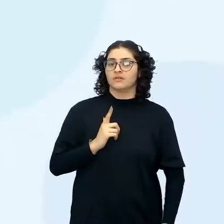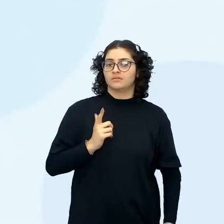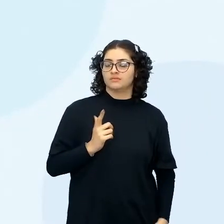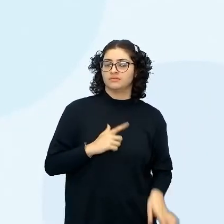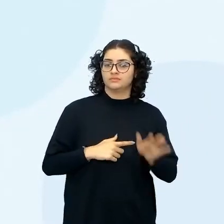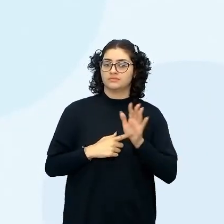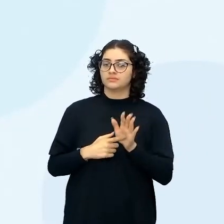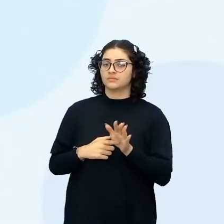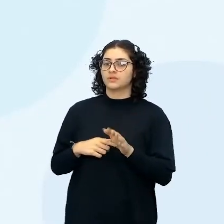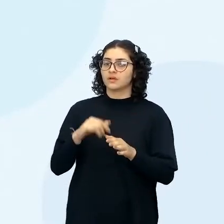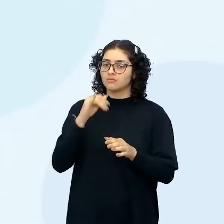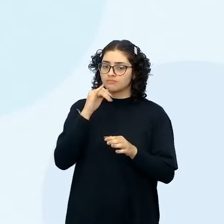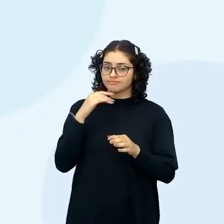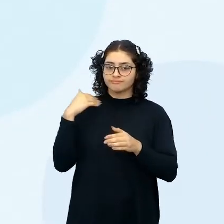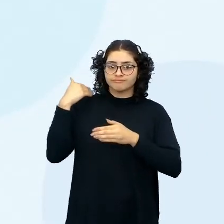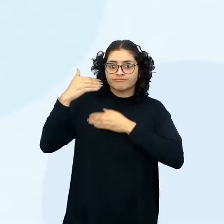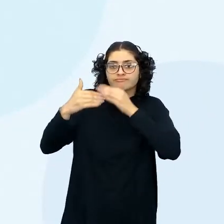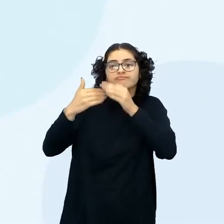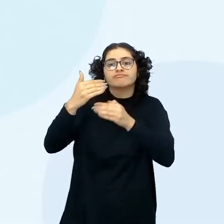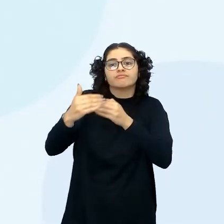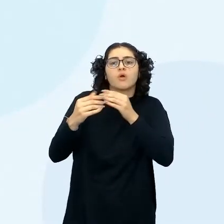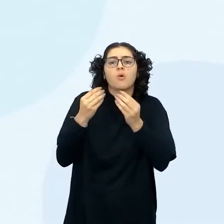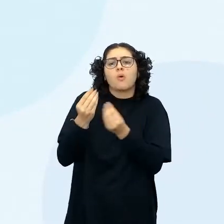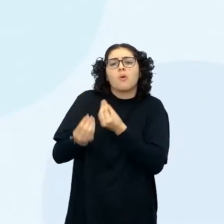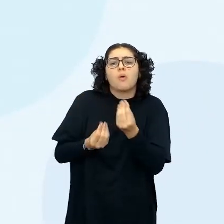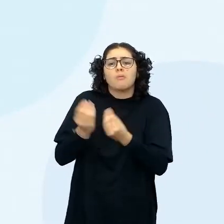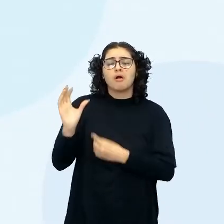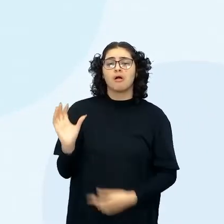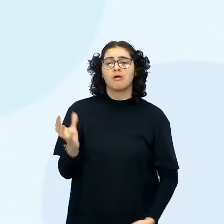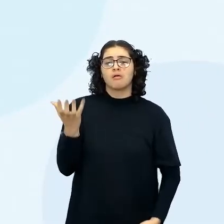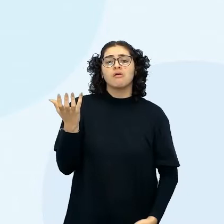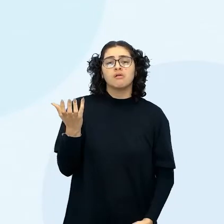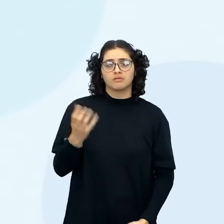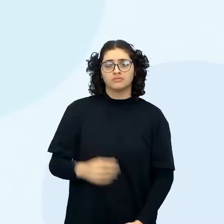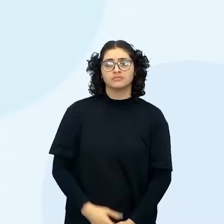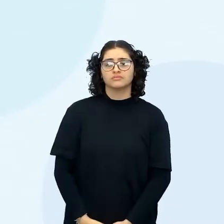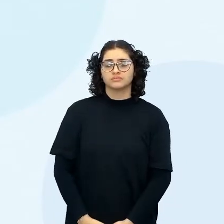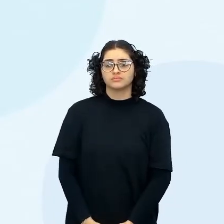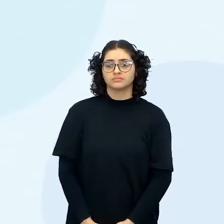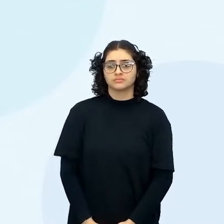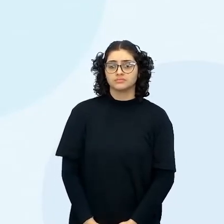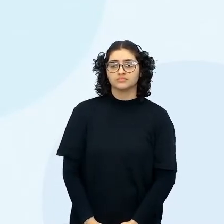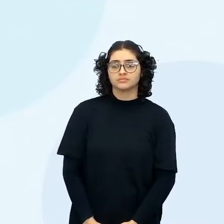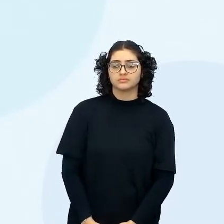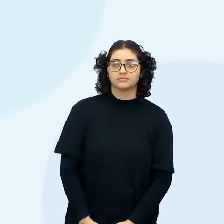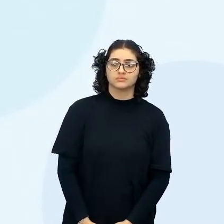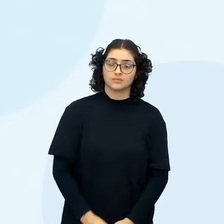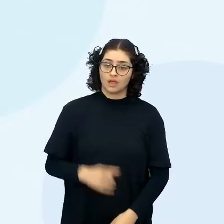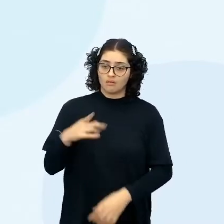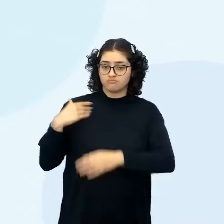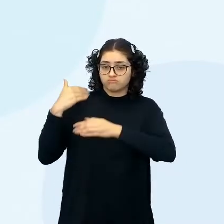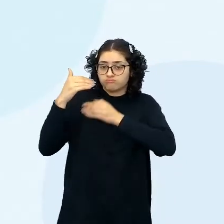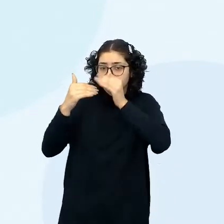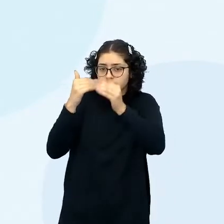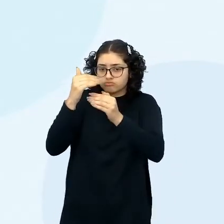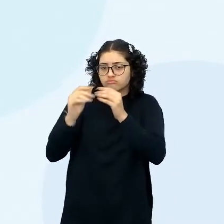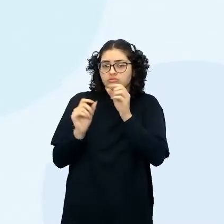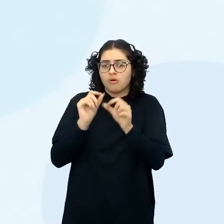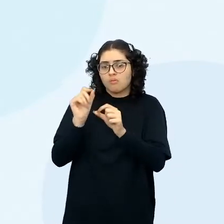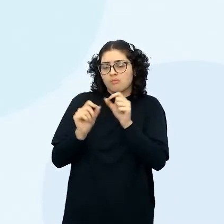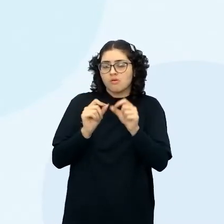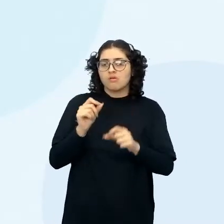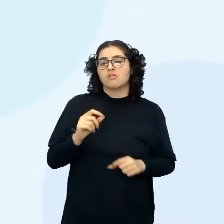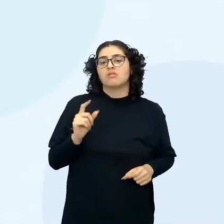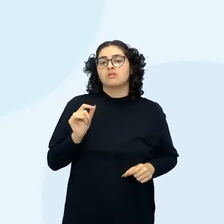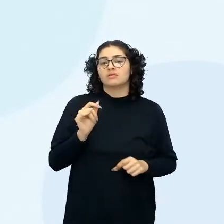essa mutação, né, como que acontece essa mutação no seu nível proteico. Então, as mutações, né, com efeito